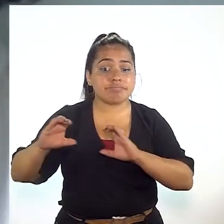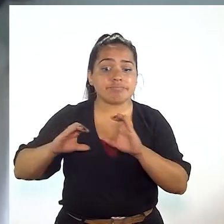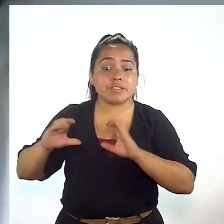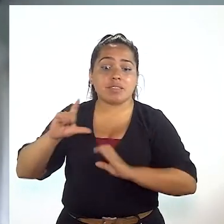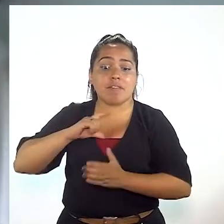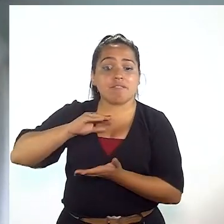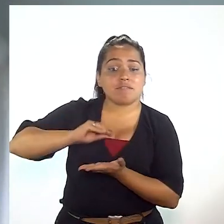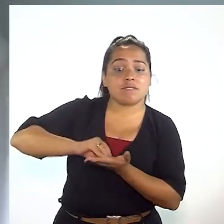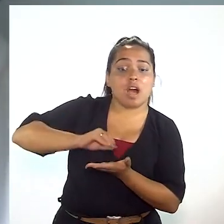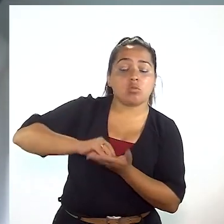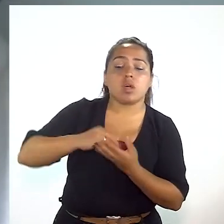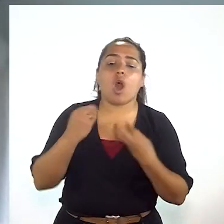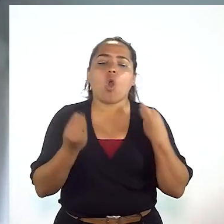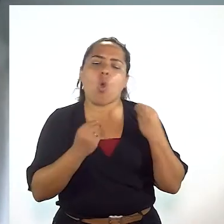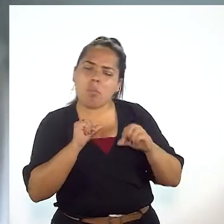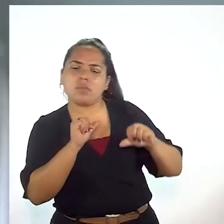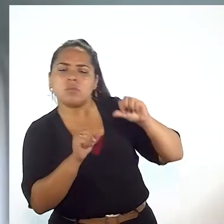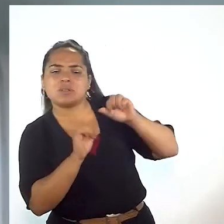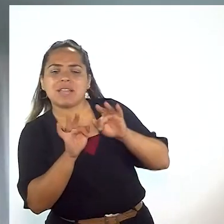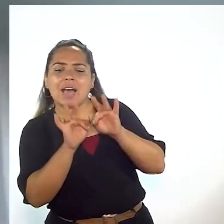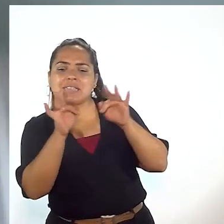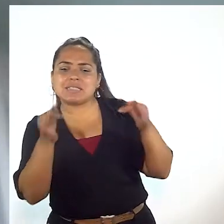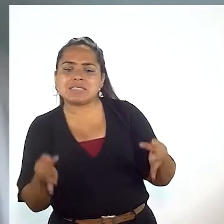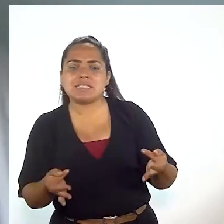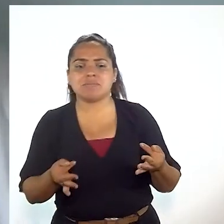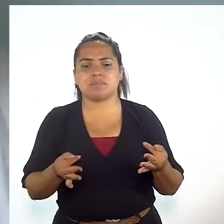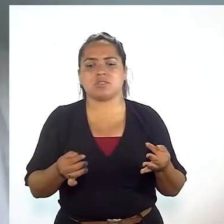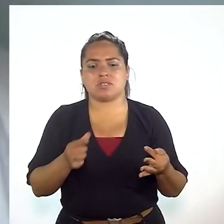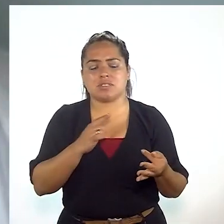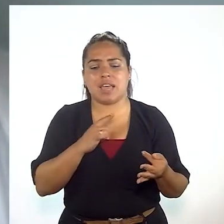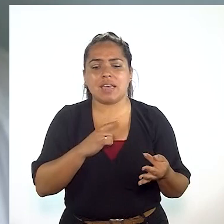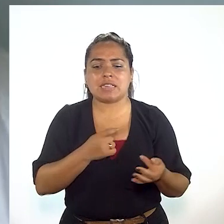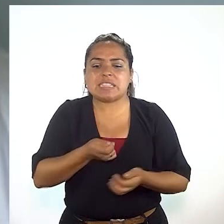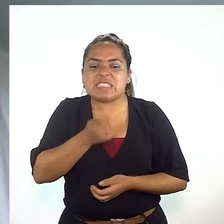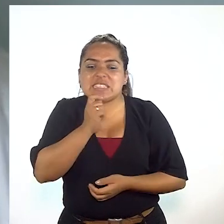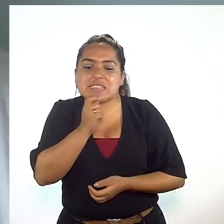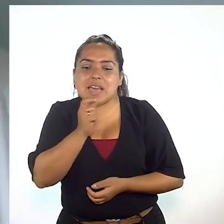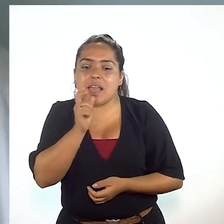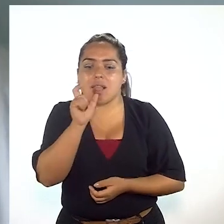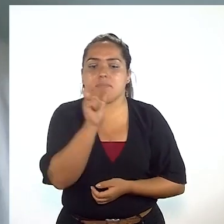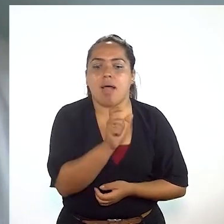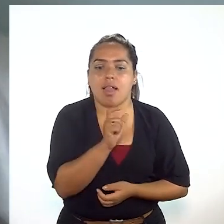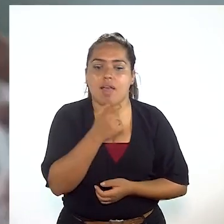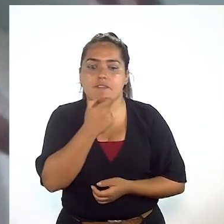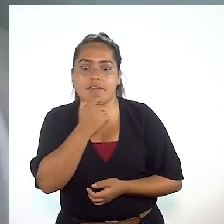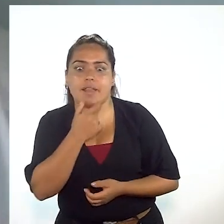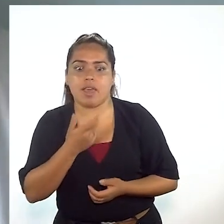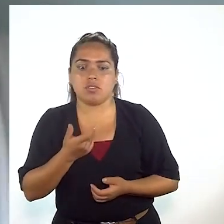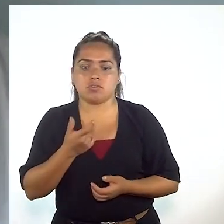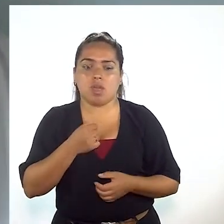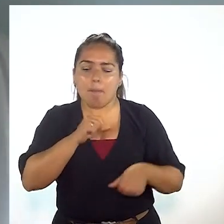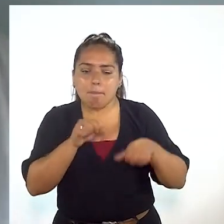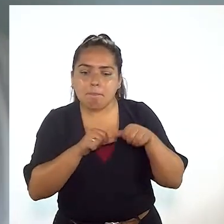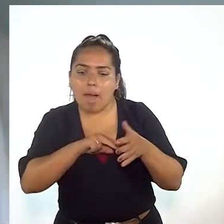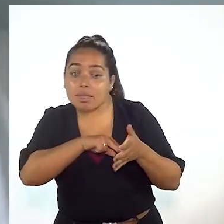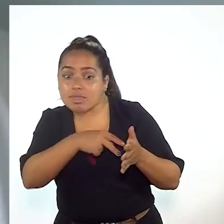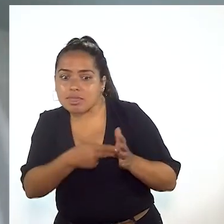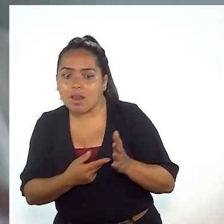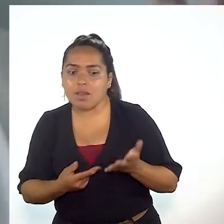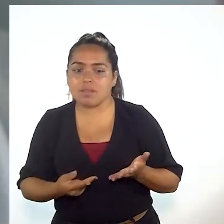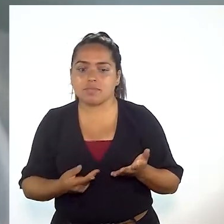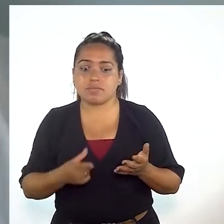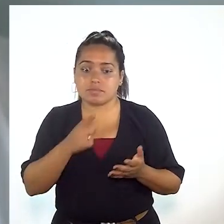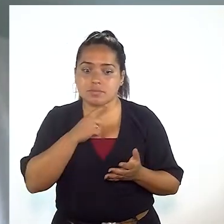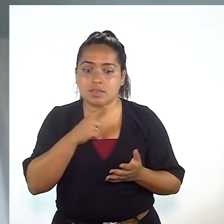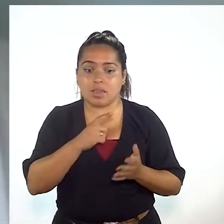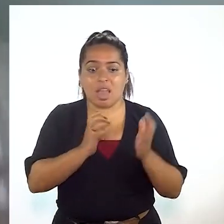governo se comunica e como pode tornar mais simples, menos burocrática, né, menos juridiquês ou